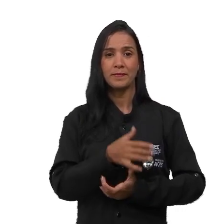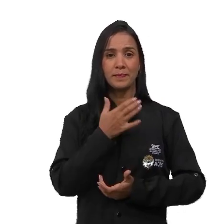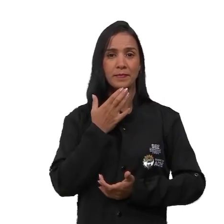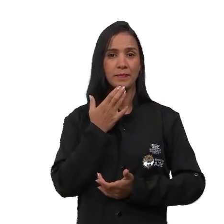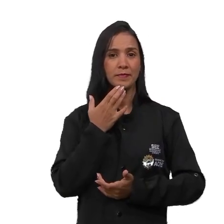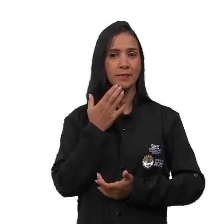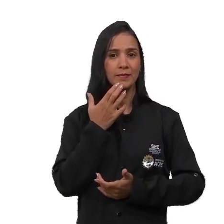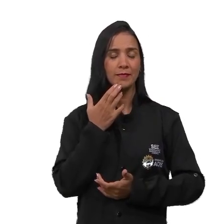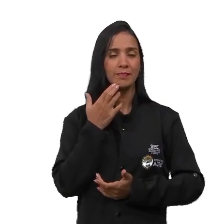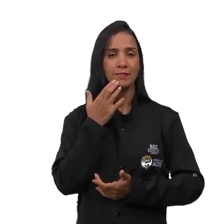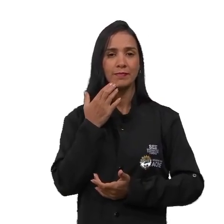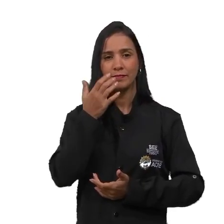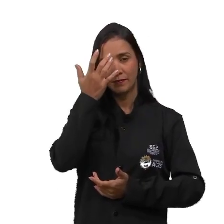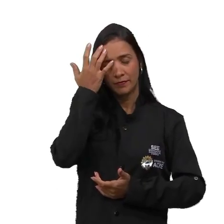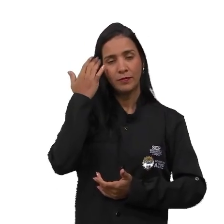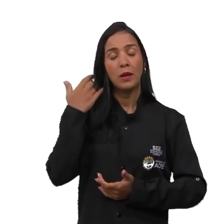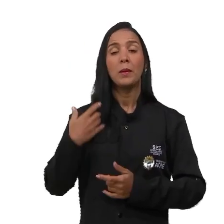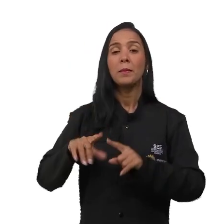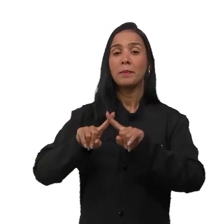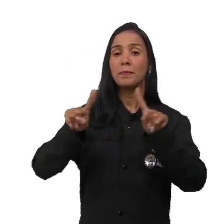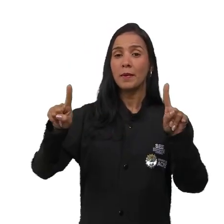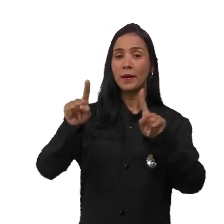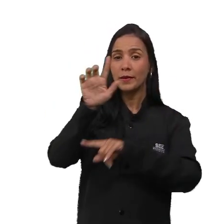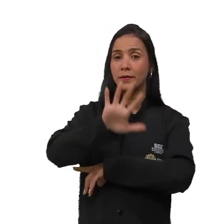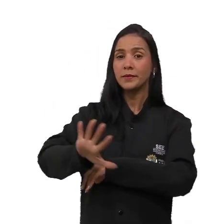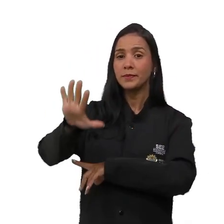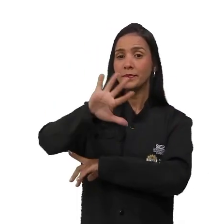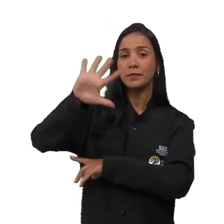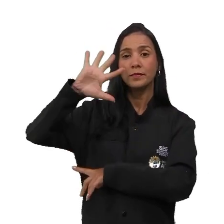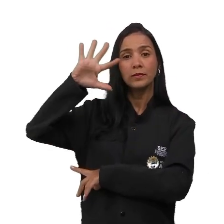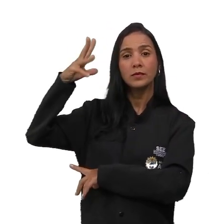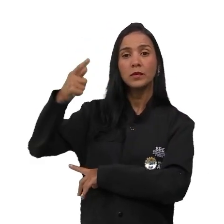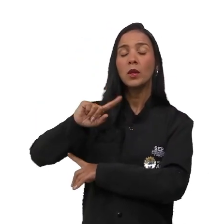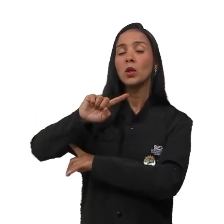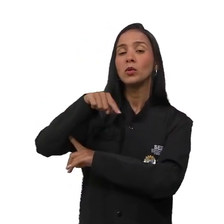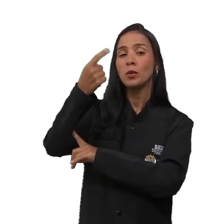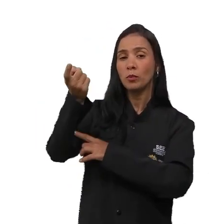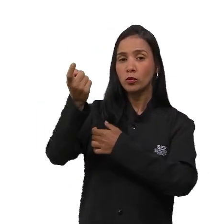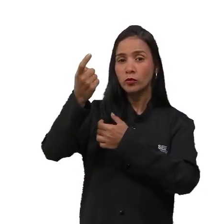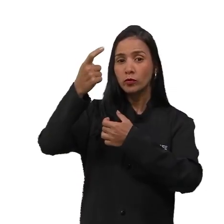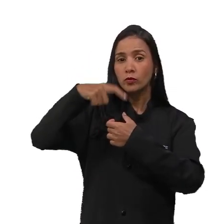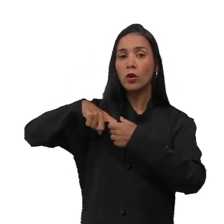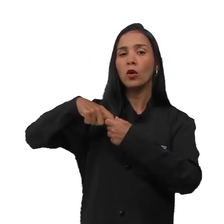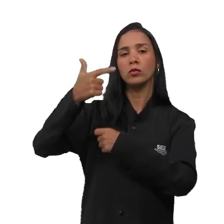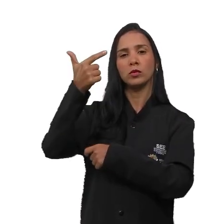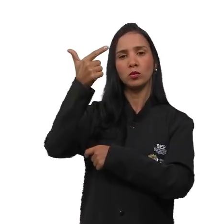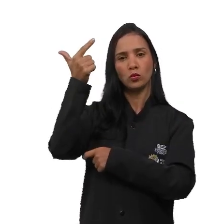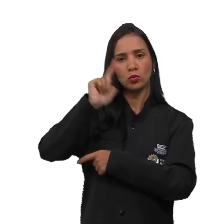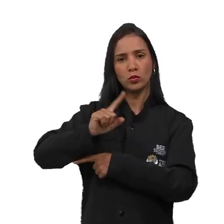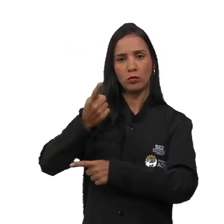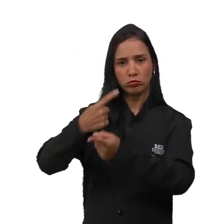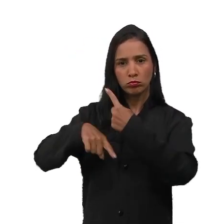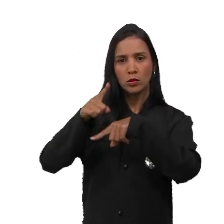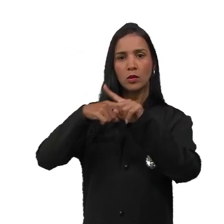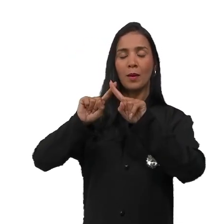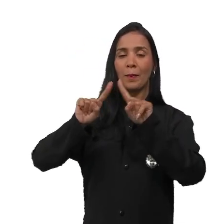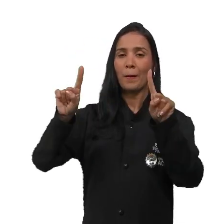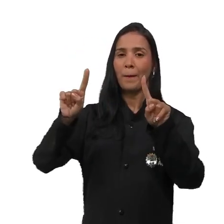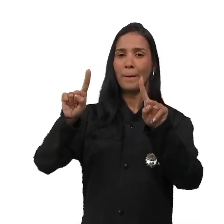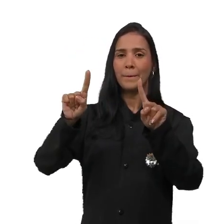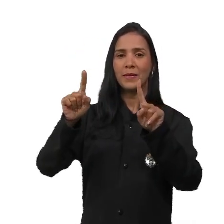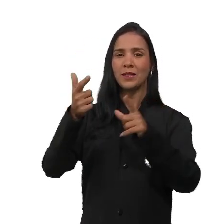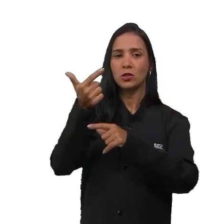mas o continente tende a recuperar seus índices de crescimento, no entanto, tal situação não